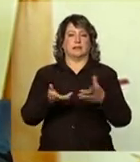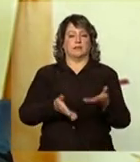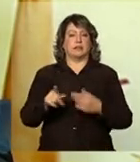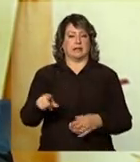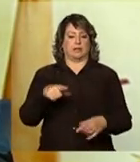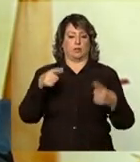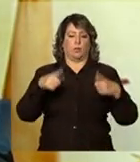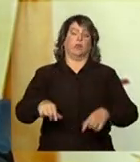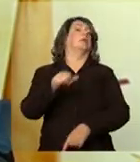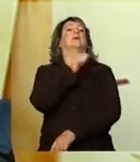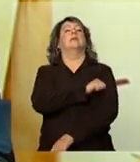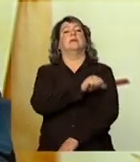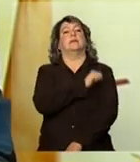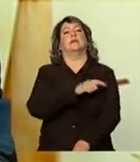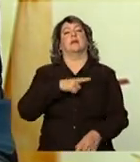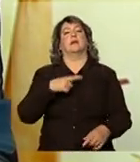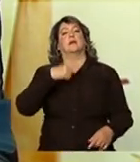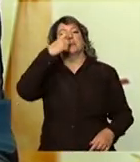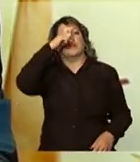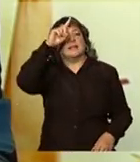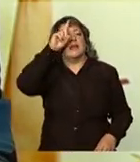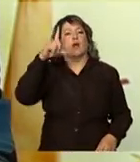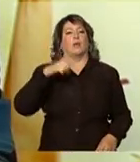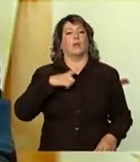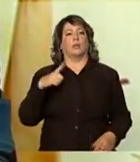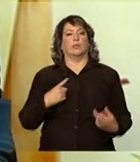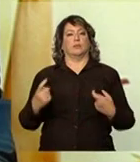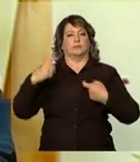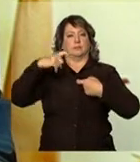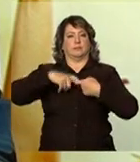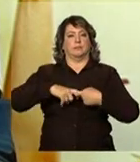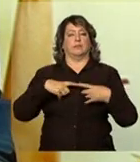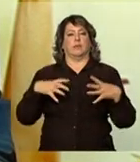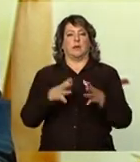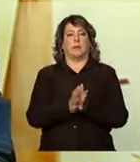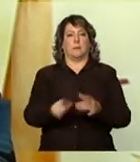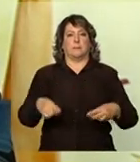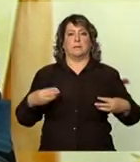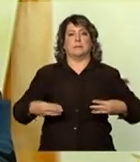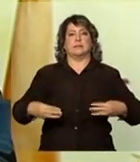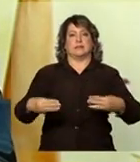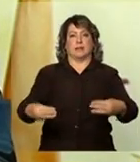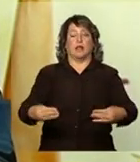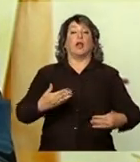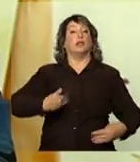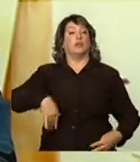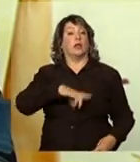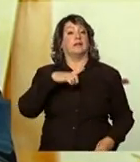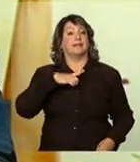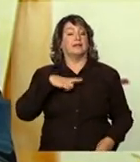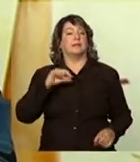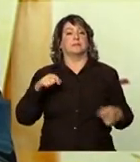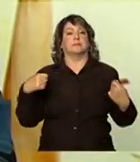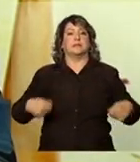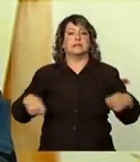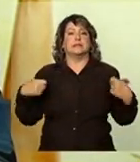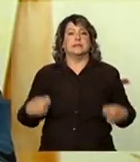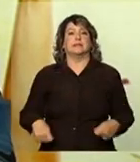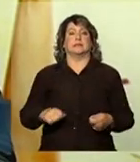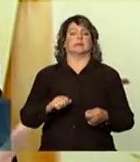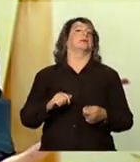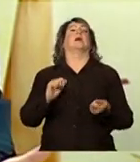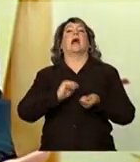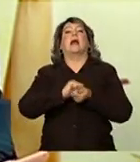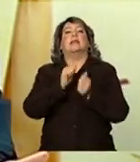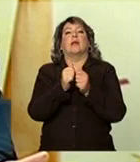de Janeiro, né? A presença de hospitais são diretamente vinculados ao Ministério. Nós temos a necessidade de nos adequar a um conjunto